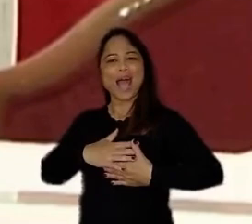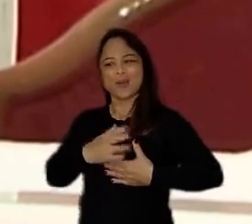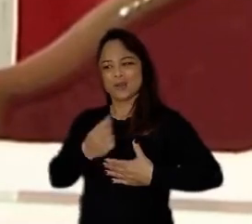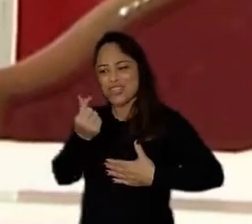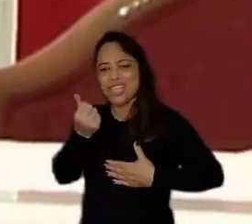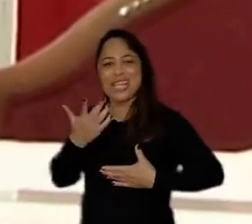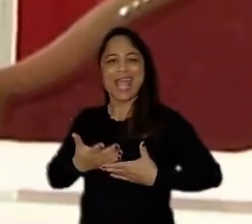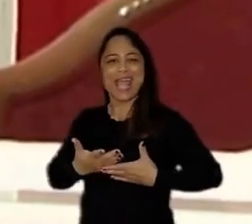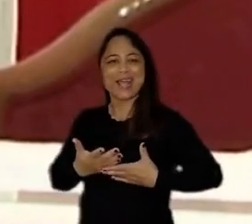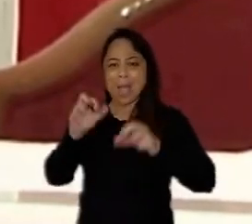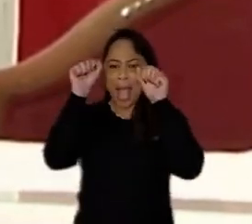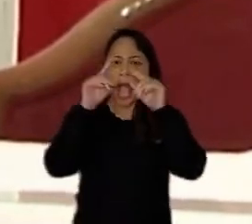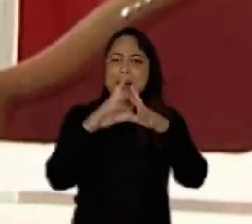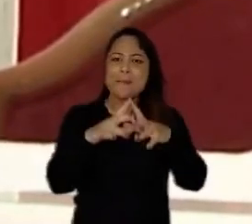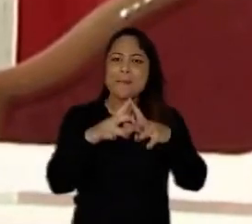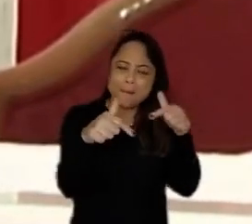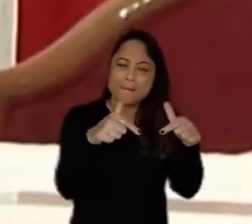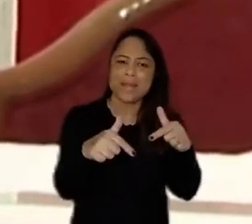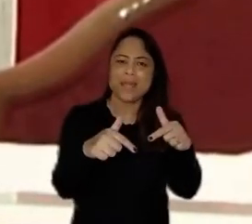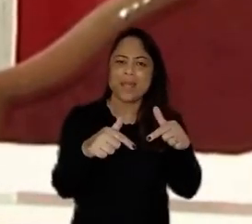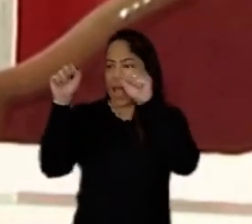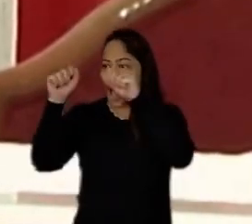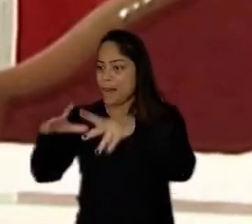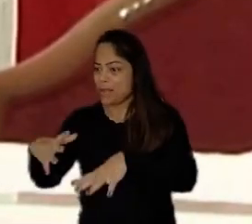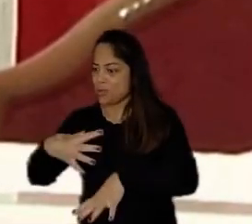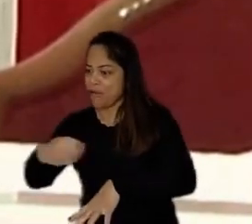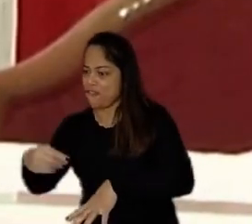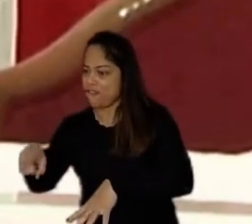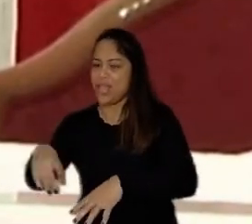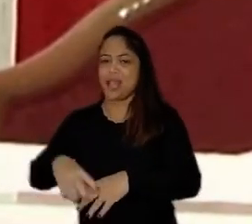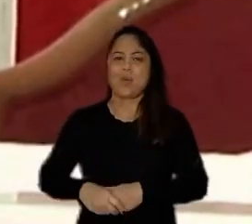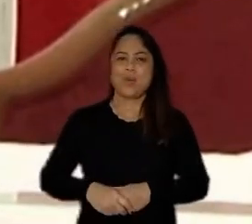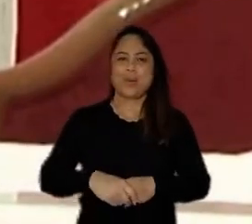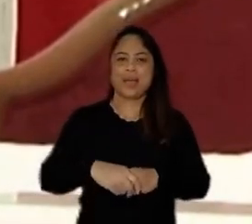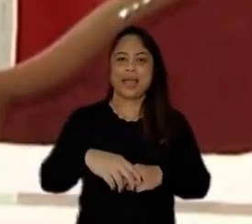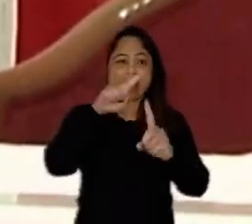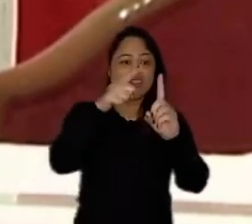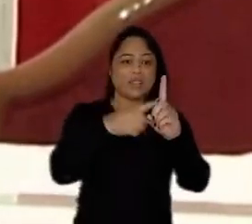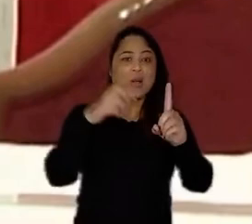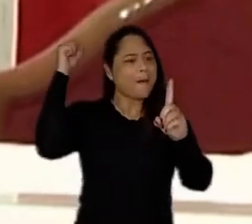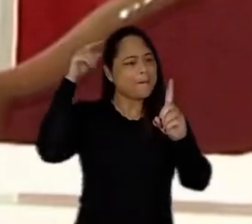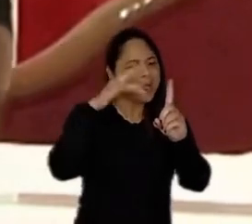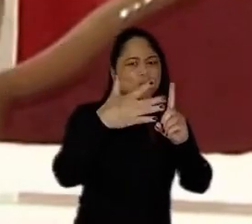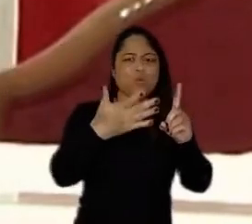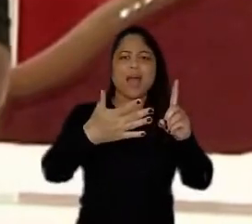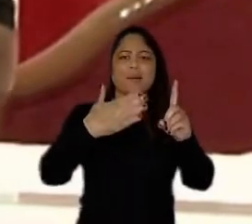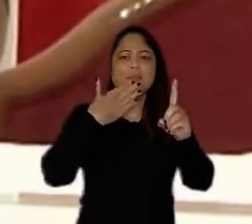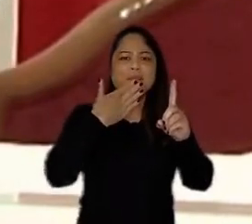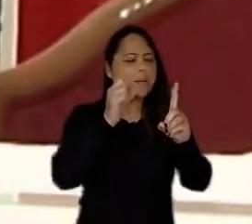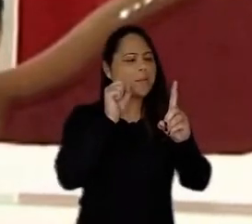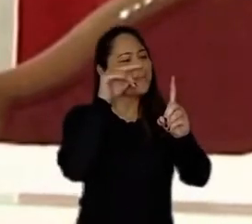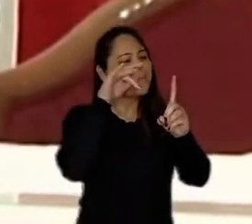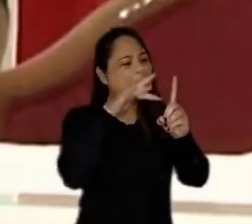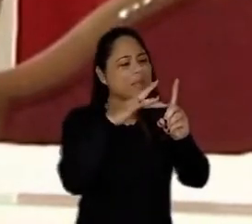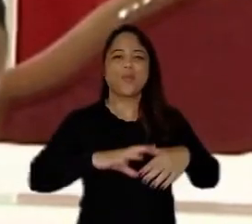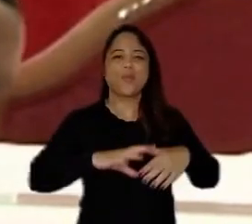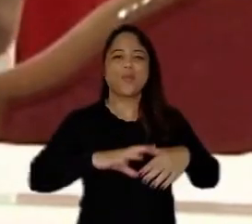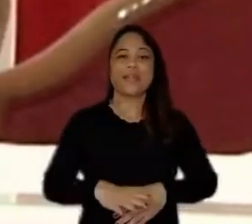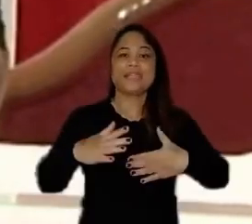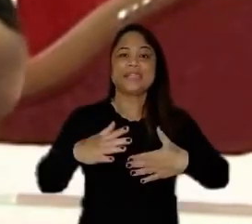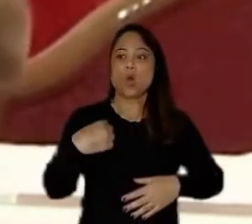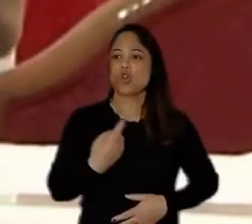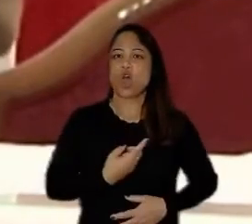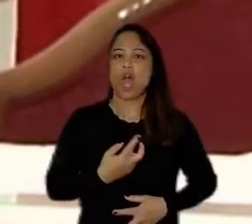seu emprego, tem que abençoar o seu filho, tem que abençoar a sua gestação, tem que ser cheio de expectativa. Essa expectativa mantém a lamparina